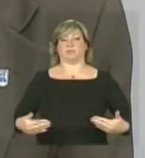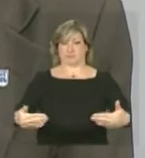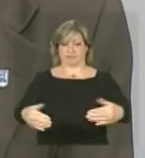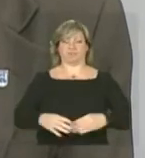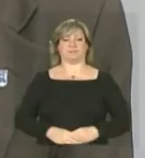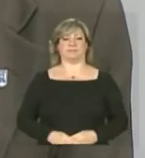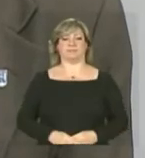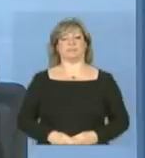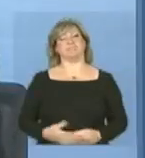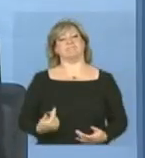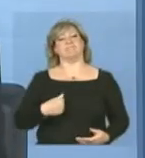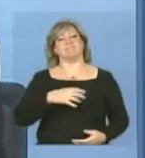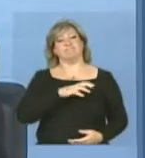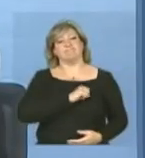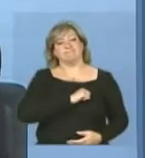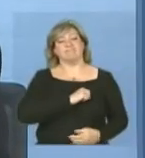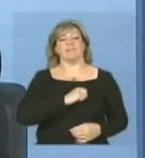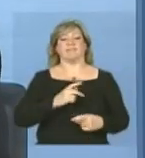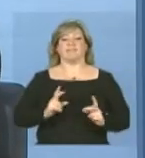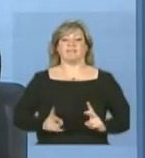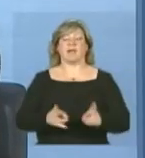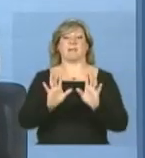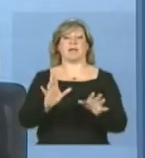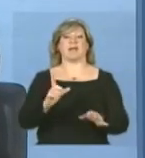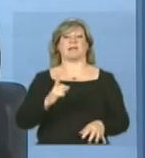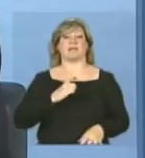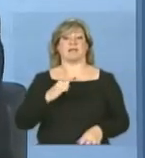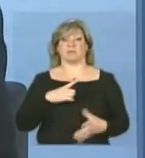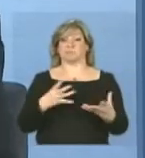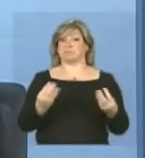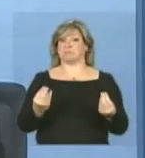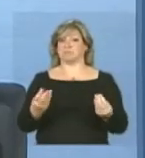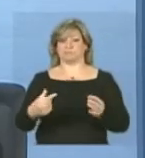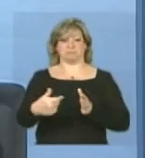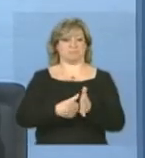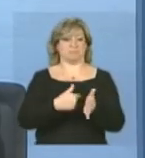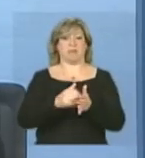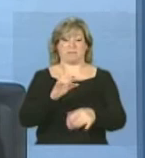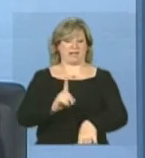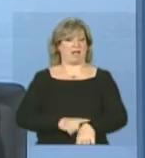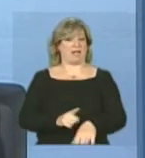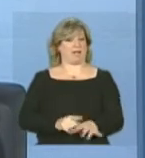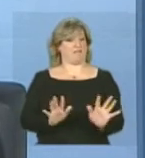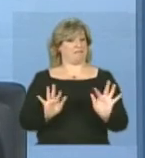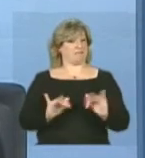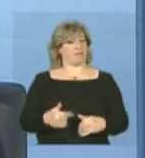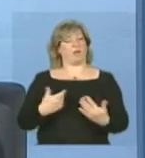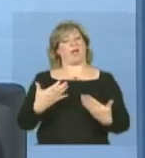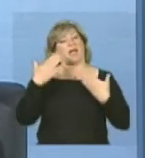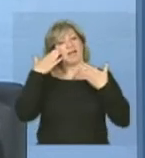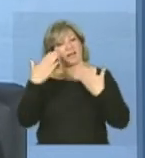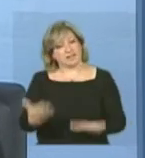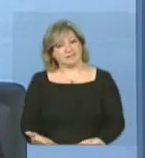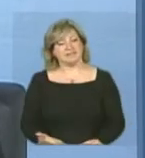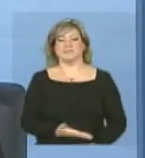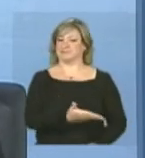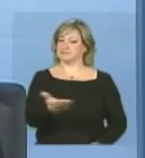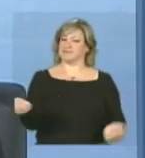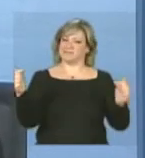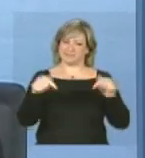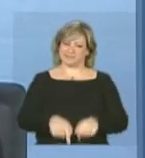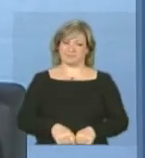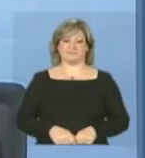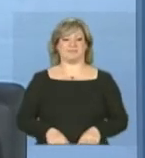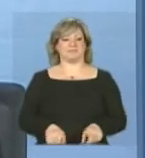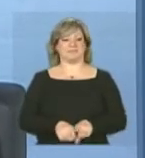Gente, adoraria continuar conversando com vocês. Nós temos um monte de perguntas, mas nosso tempo está acabando. Eu quero agradecer. Obrigada. Obrigada.